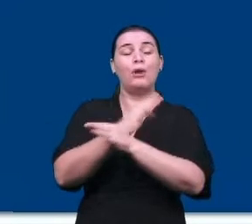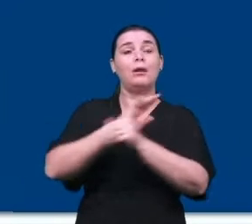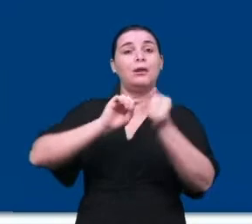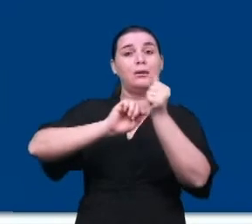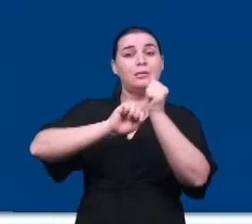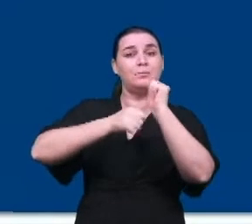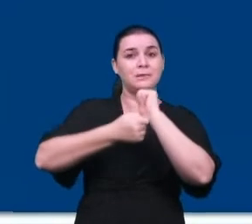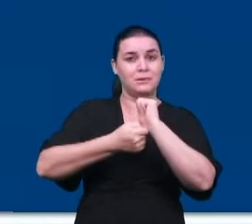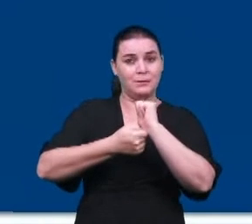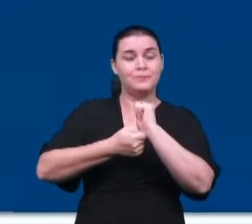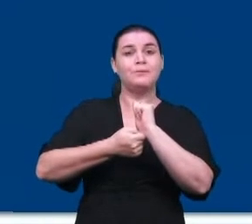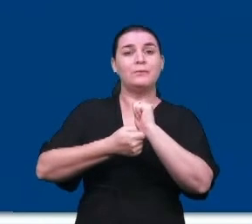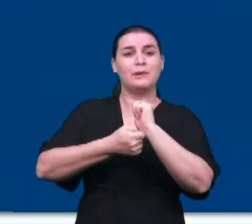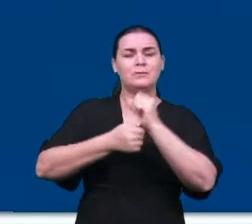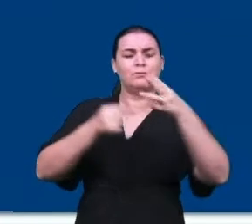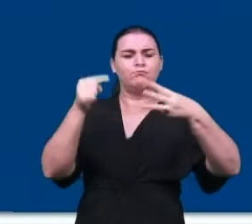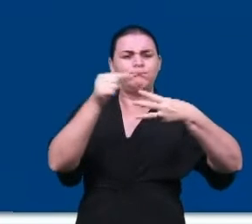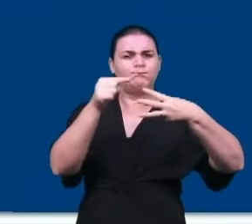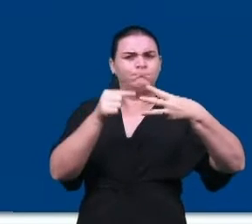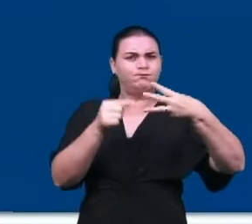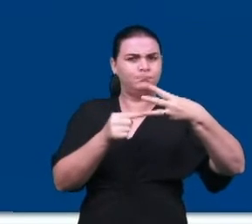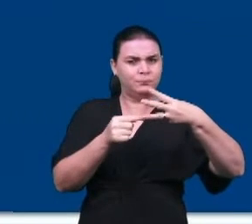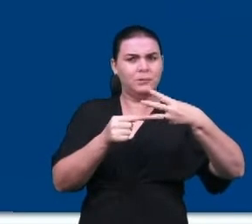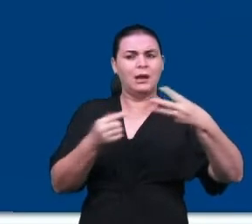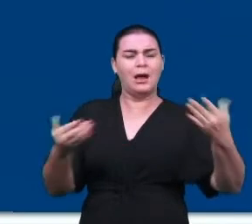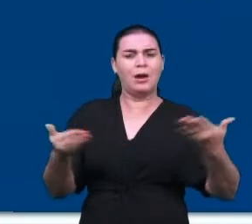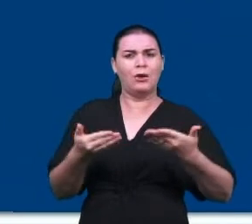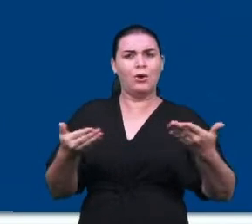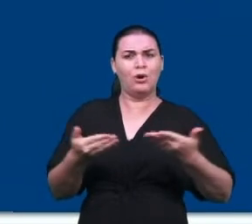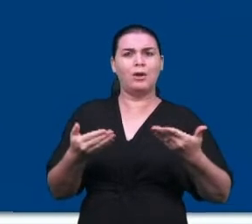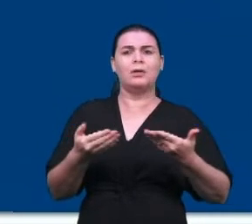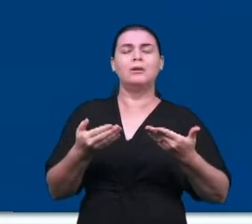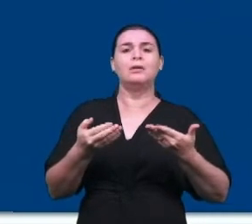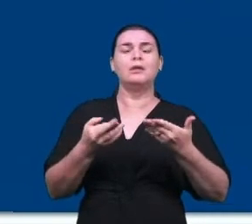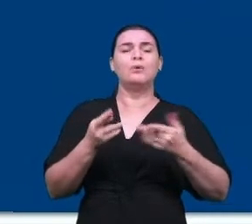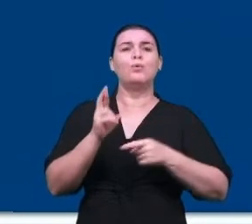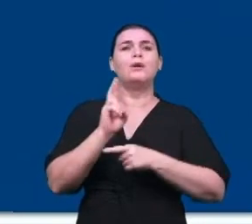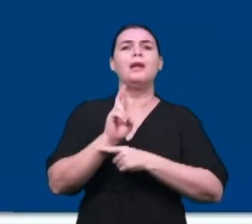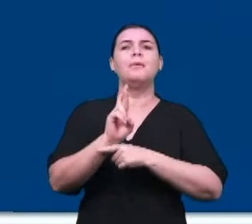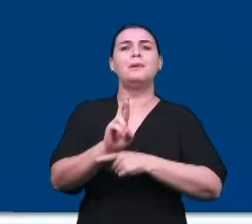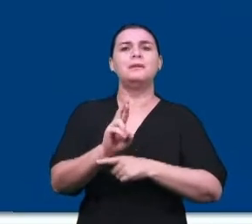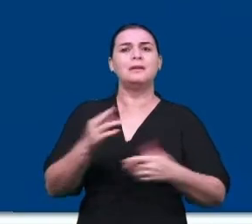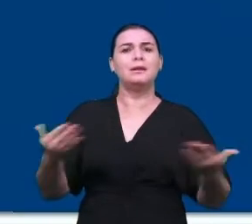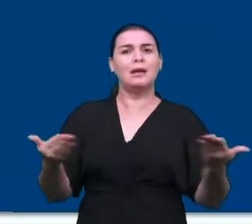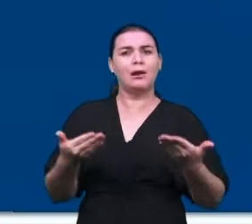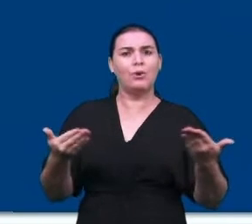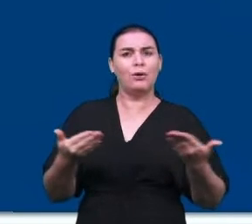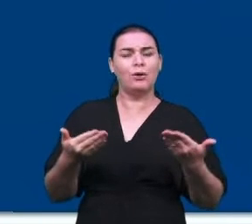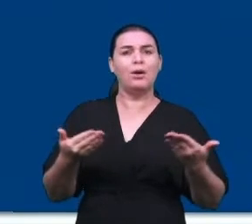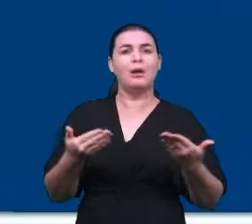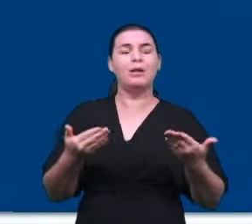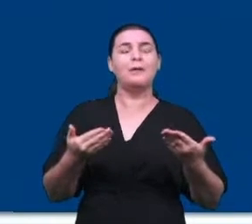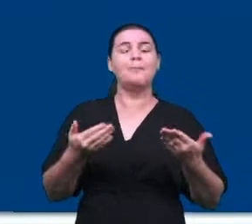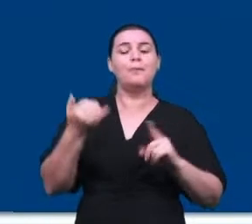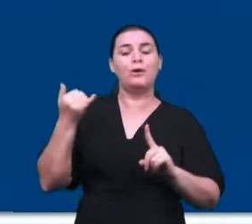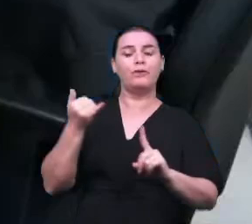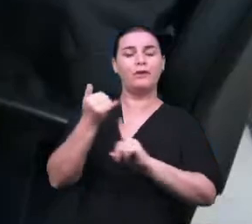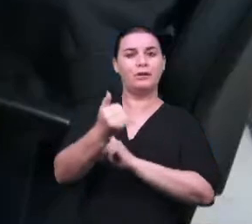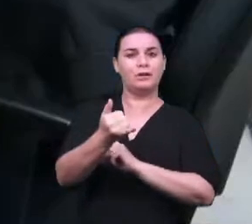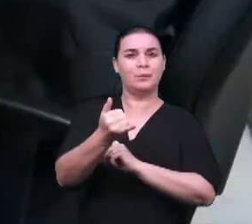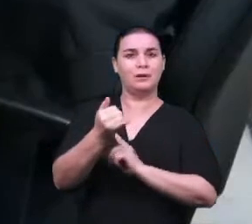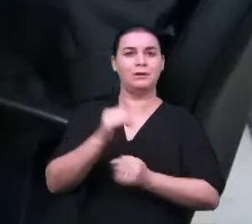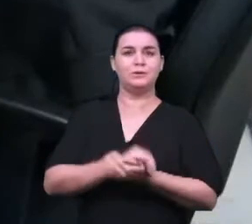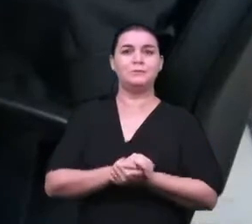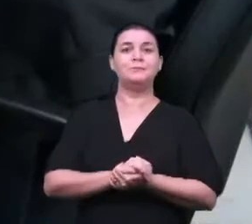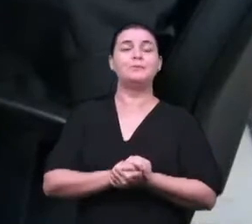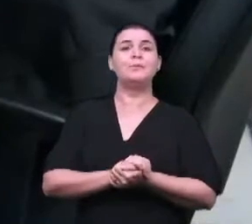são elementos que nós vamos falar aqui, o que representa cada um deles profeticamente. Pastor